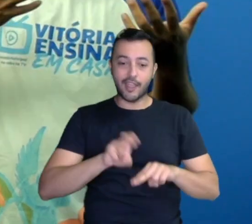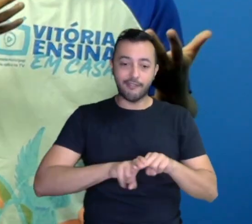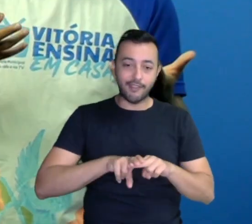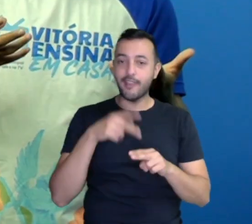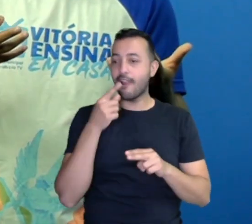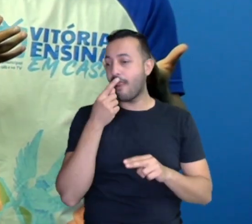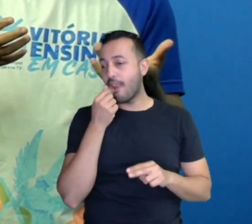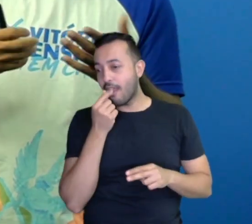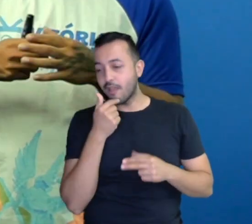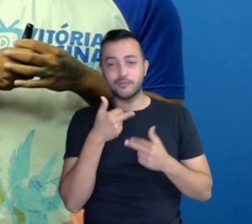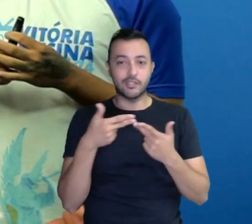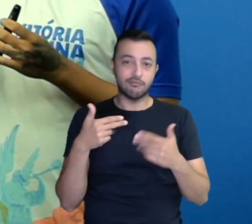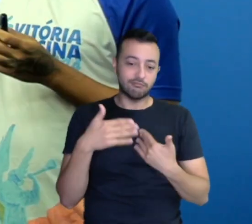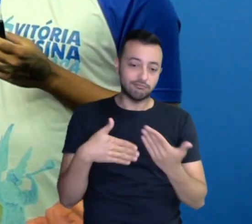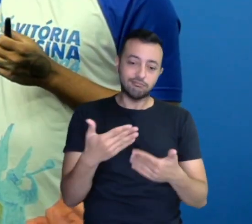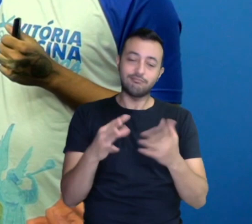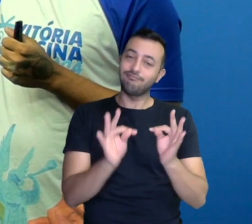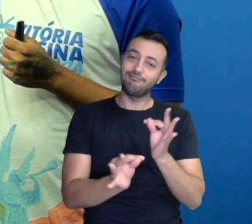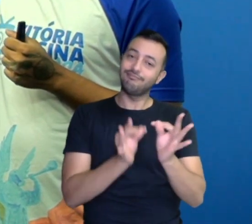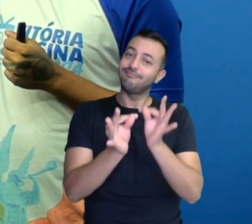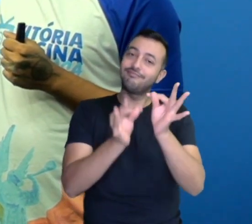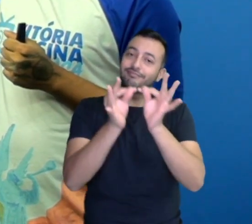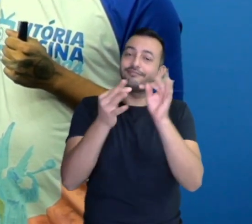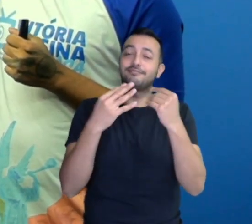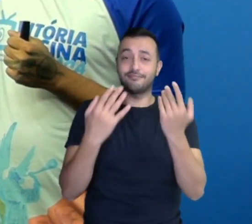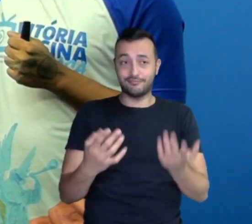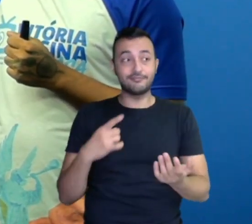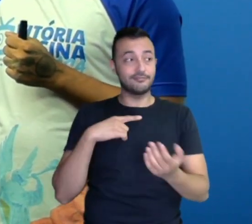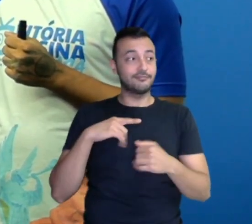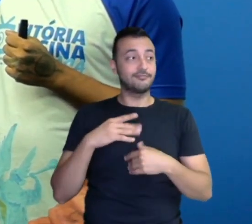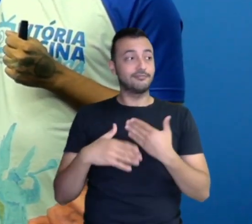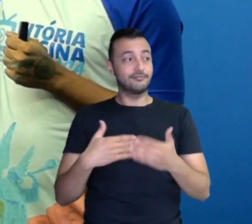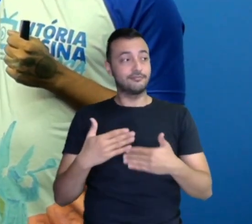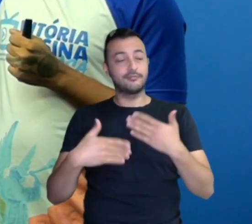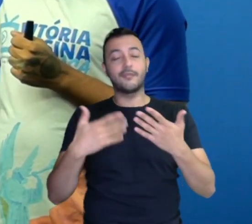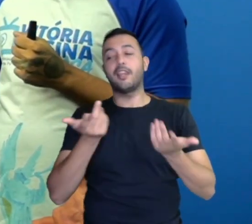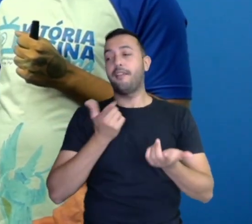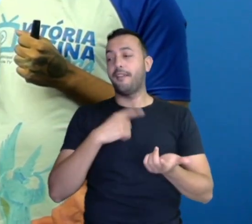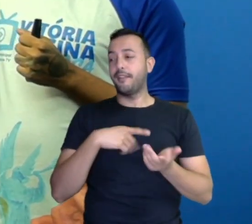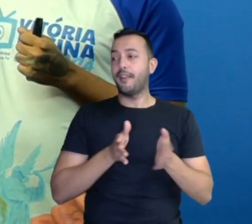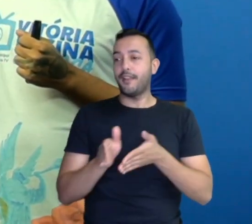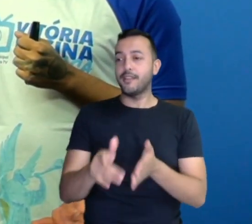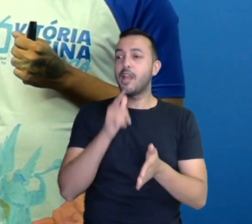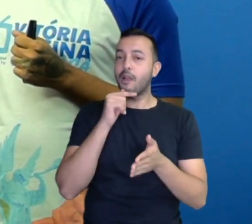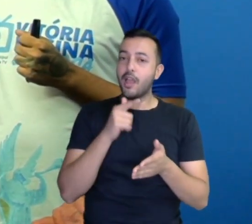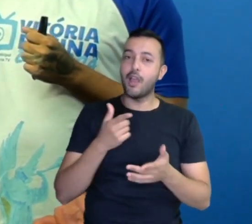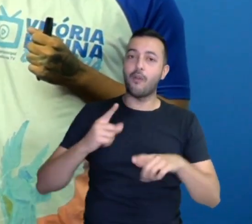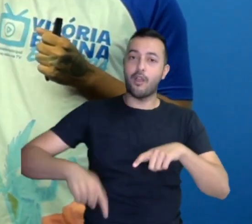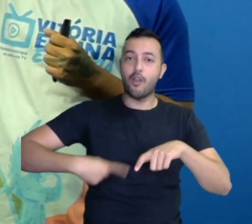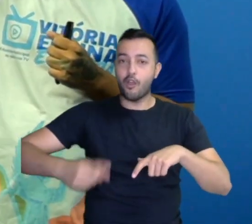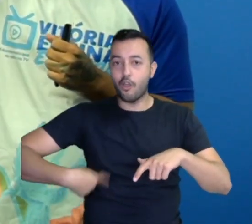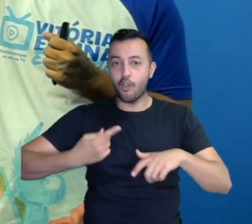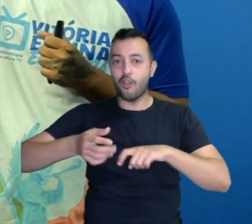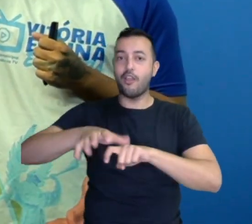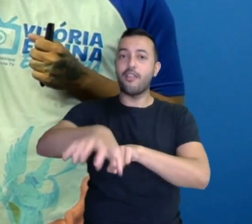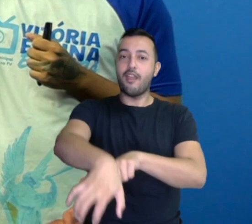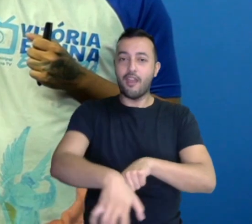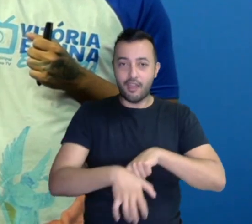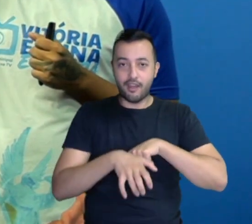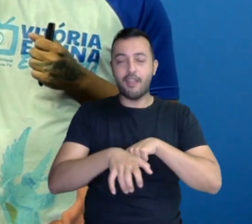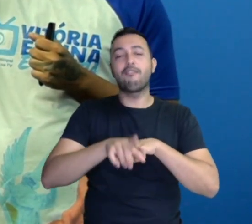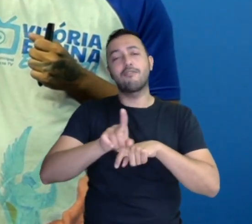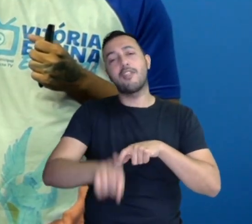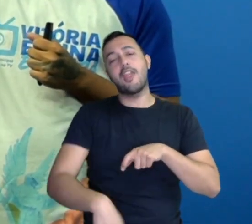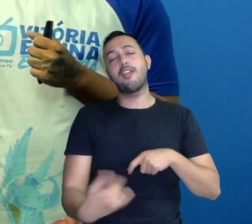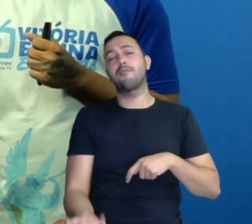lápis, tudo isso aí é uma tecnologia, tá? Então, eles desenvolvem aqui, ó, os canais de irrigação, a roda, o arado. Isso aí foi fundamental